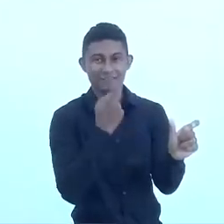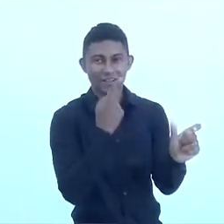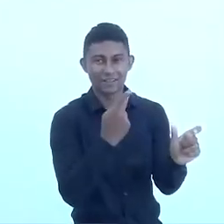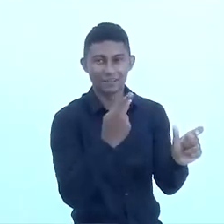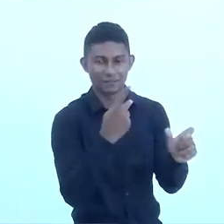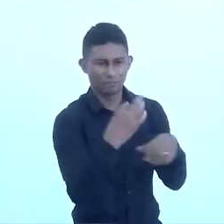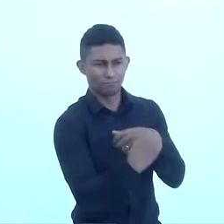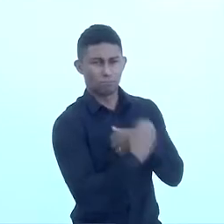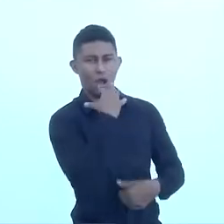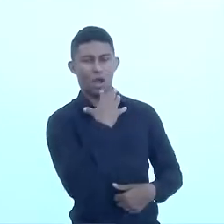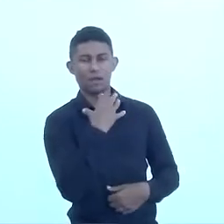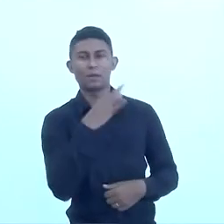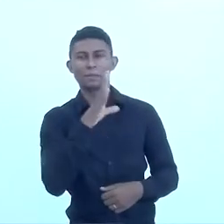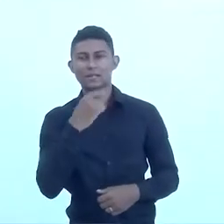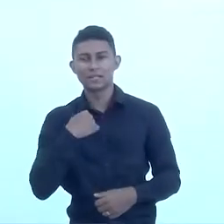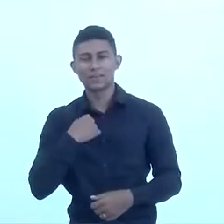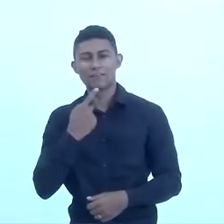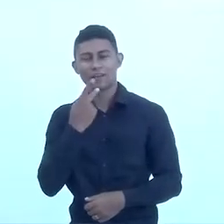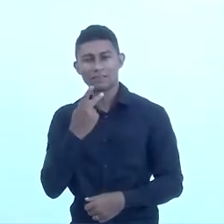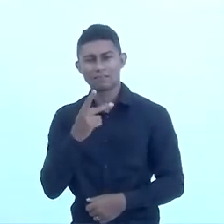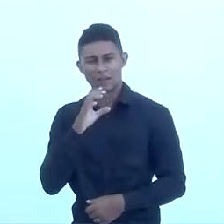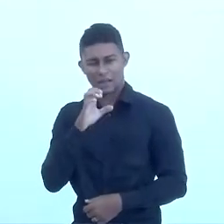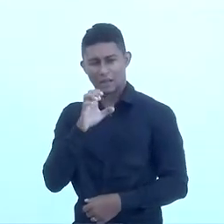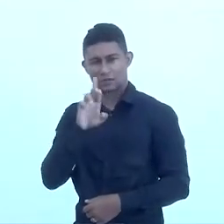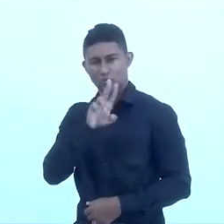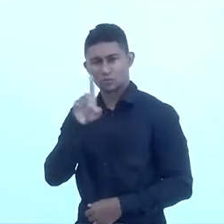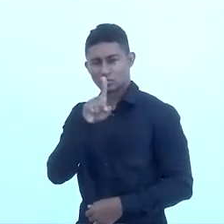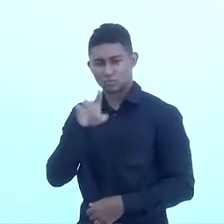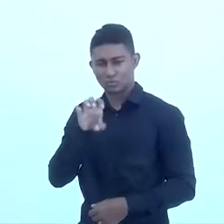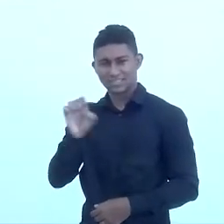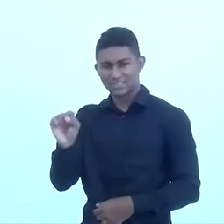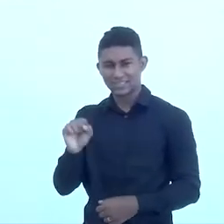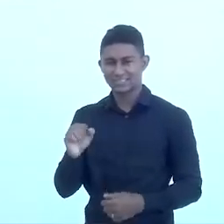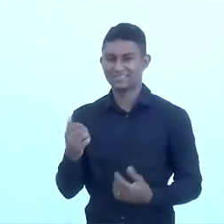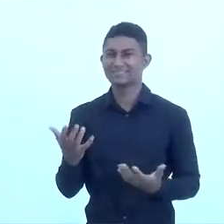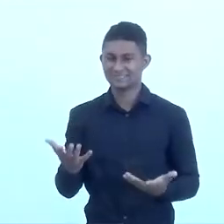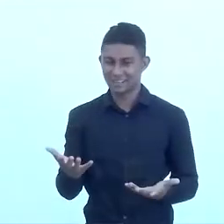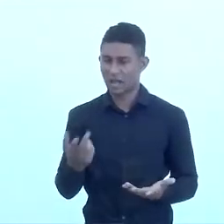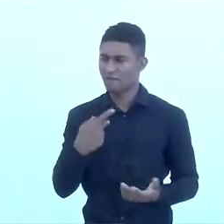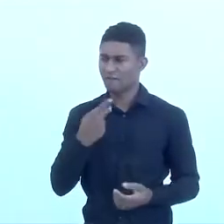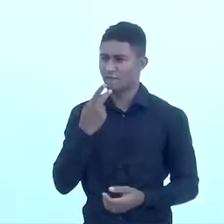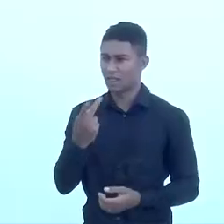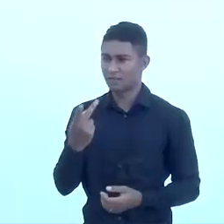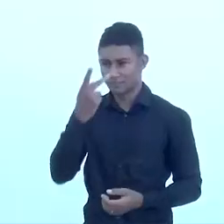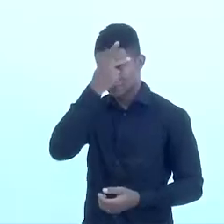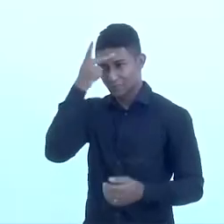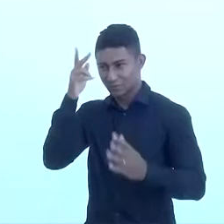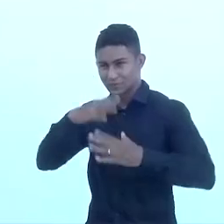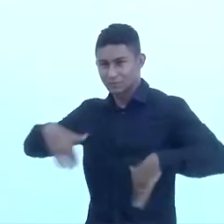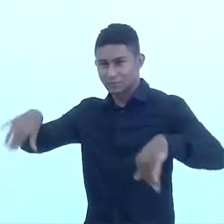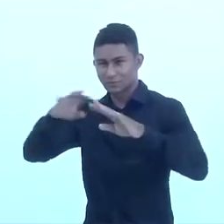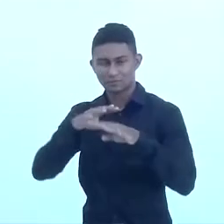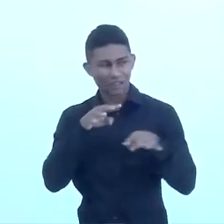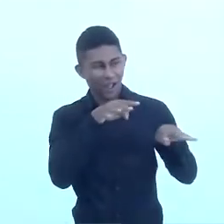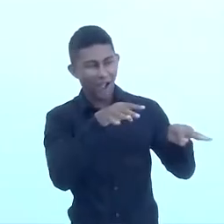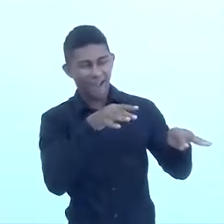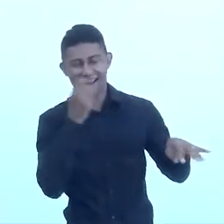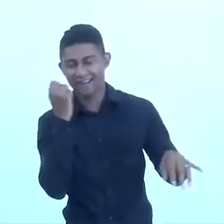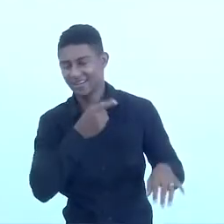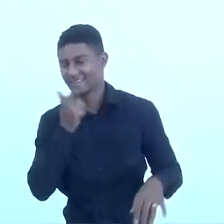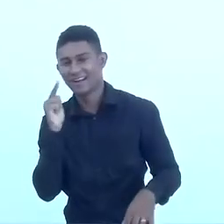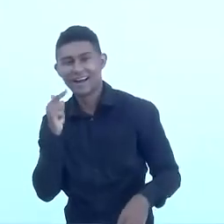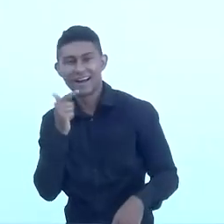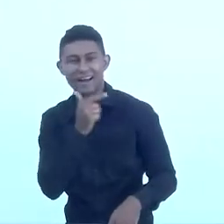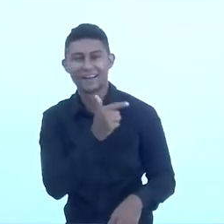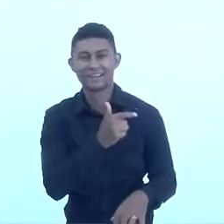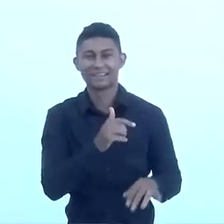mas ele era meio afetado. Então, ele falava cruzes. Aí, ele falava cruzes. Daí, as pessoas riam. Aí, de repente,